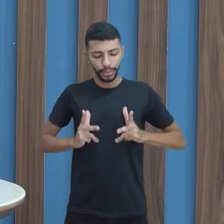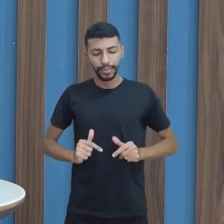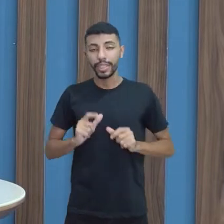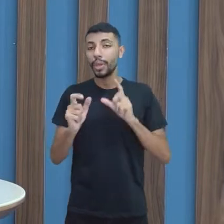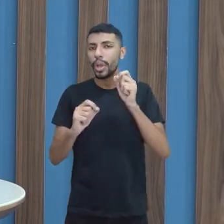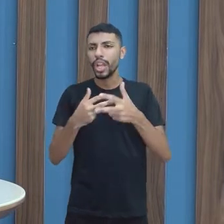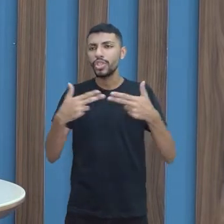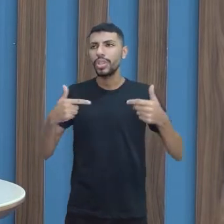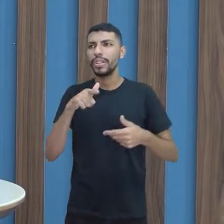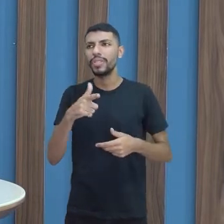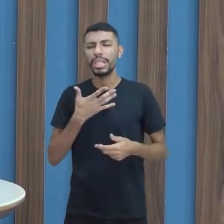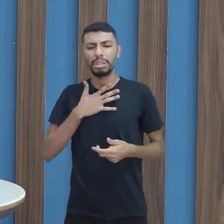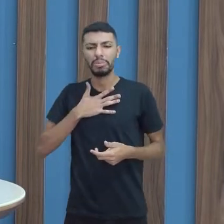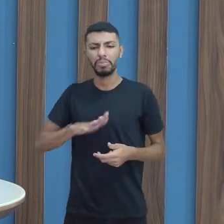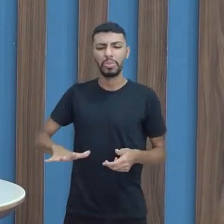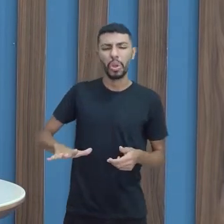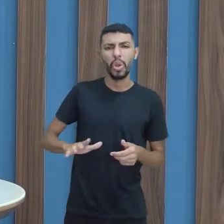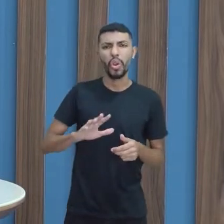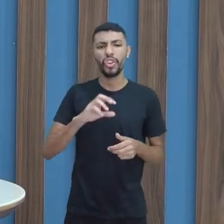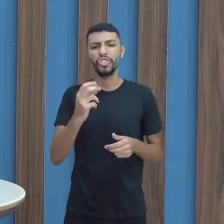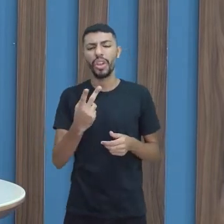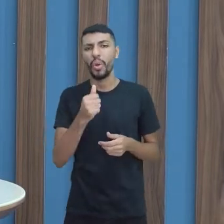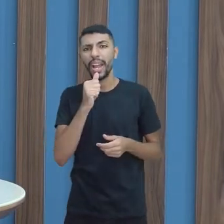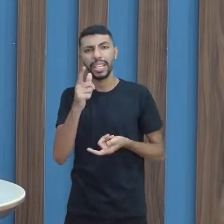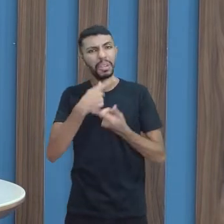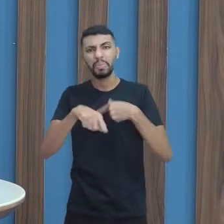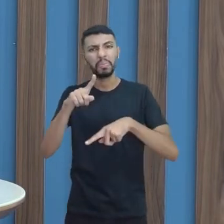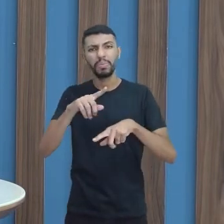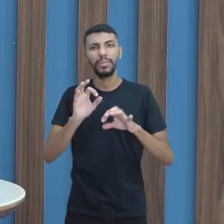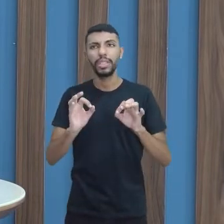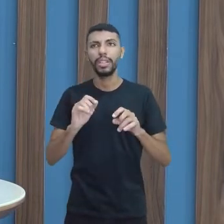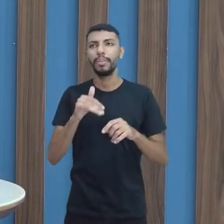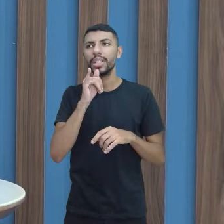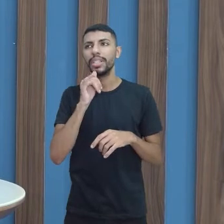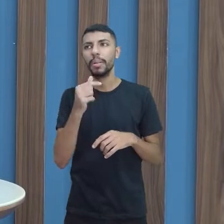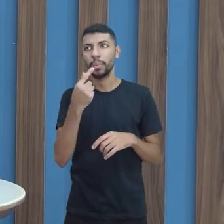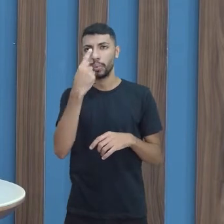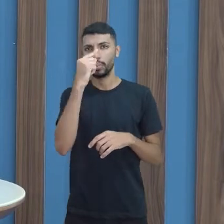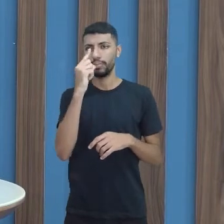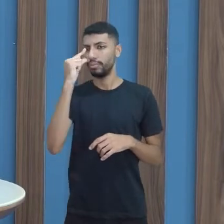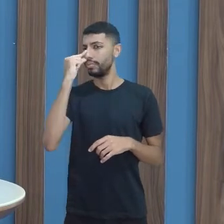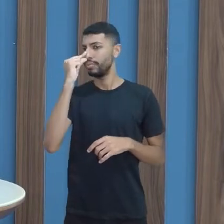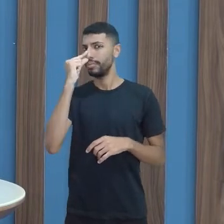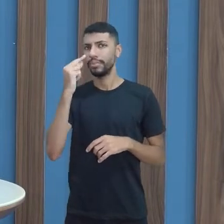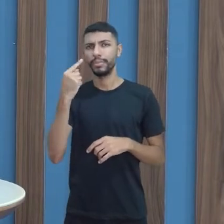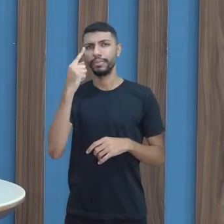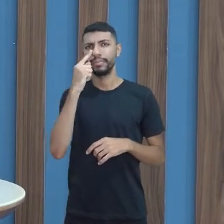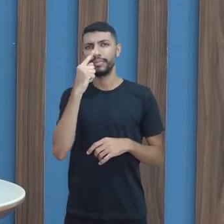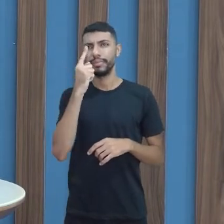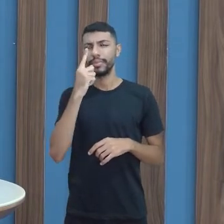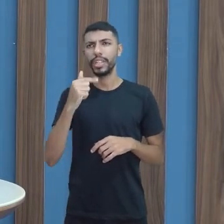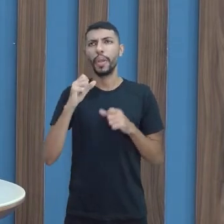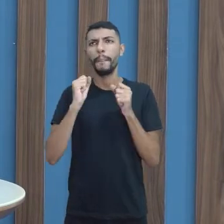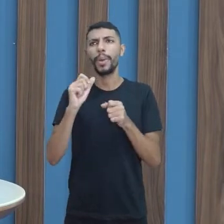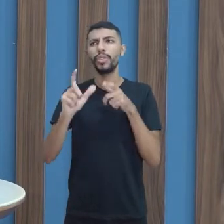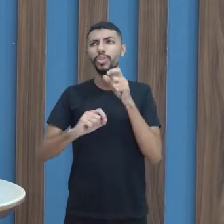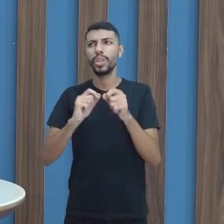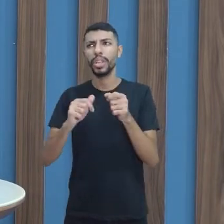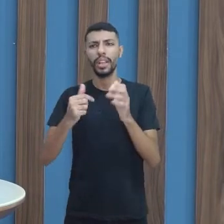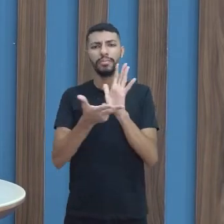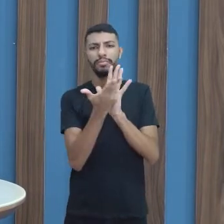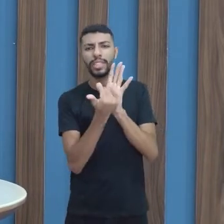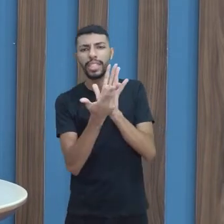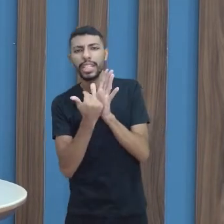você não superou. Por exemplo, se eu não gosto do meu nariz, eu posso fazer um nariz saltado, sabe, fazer